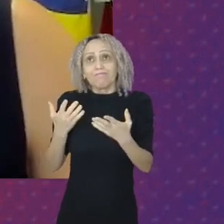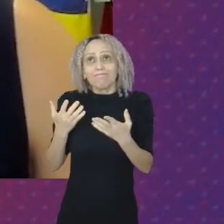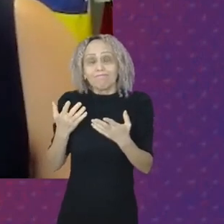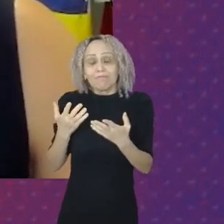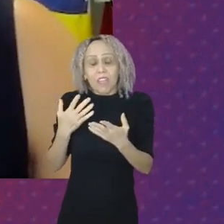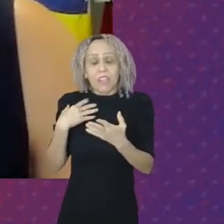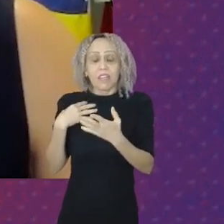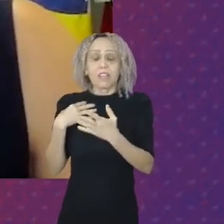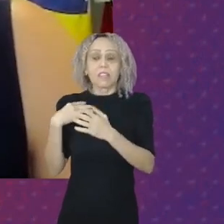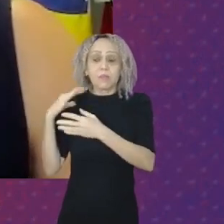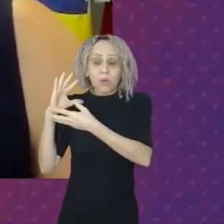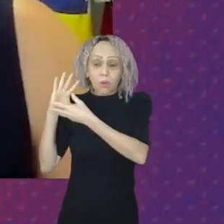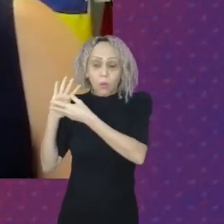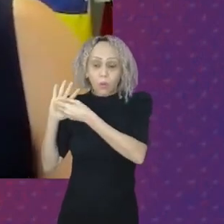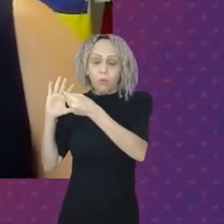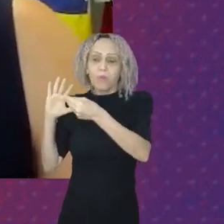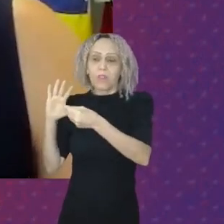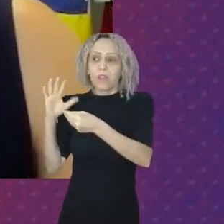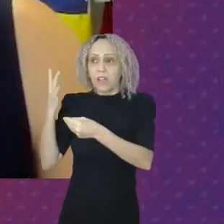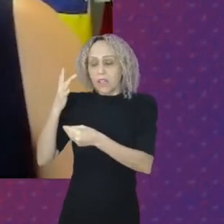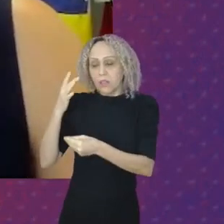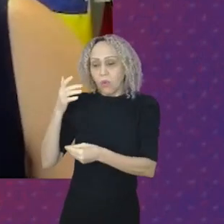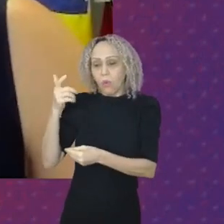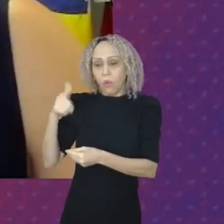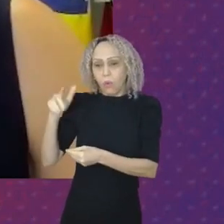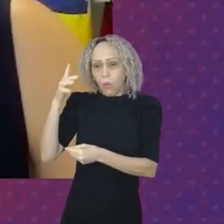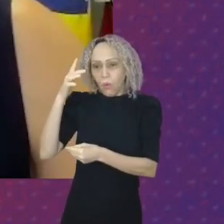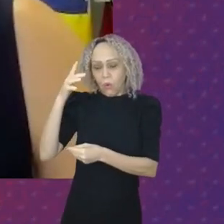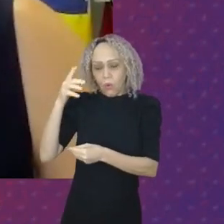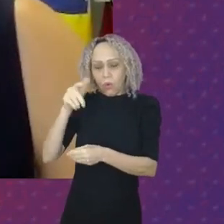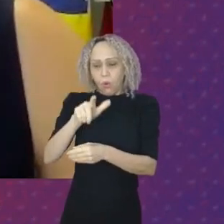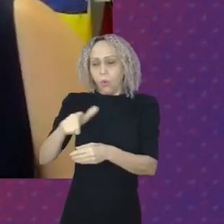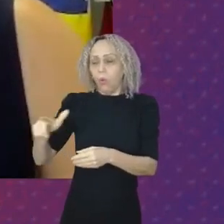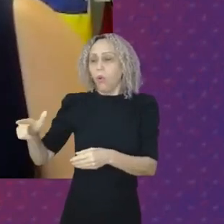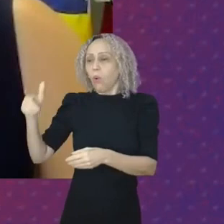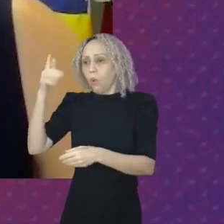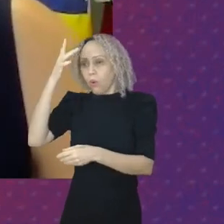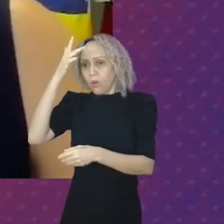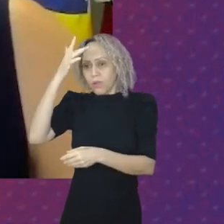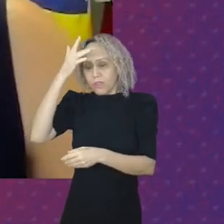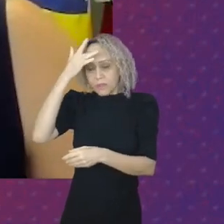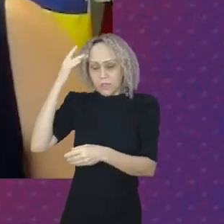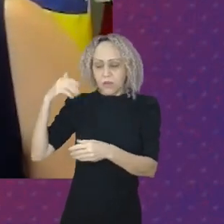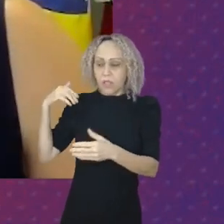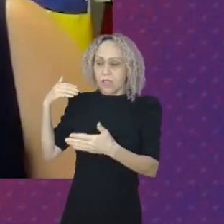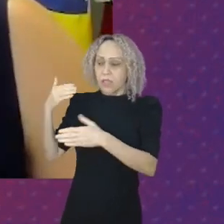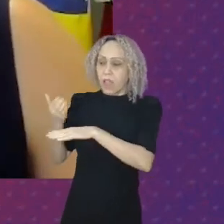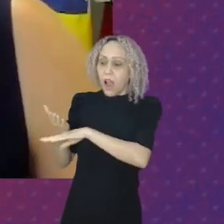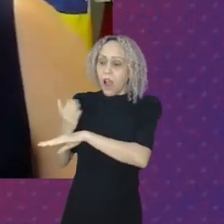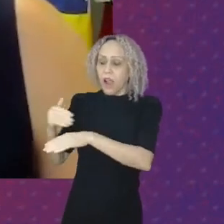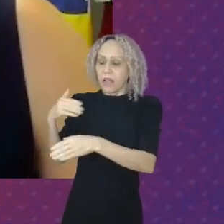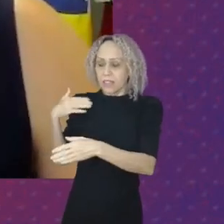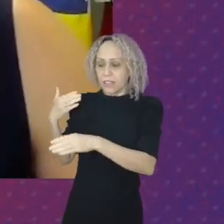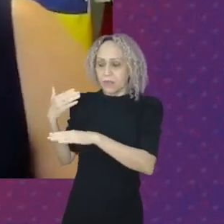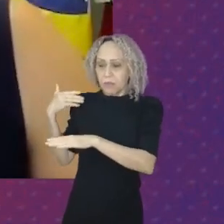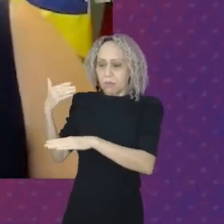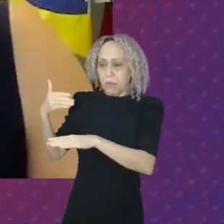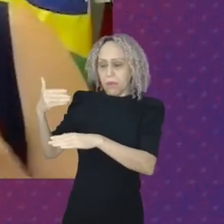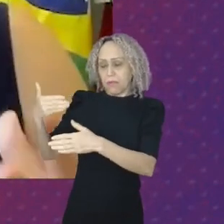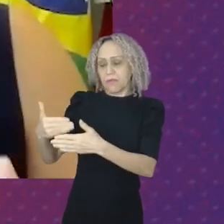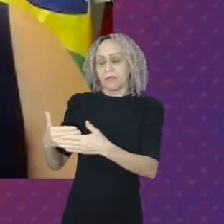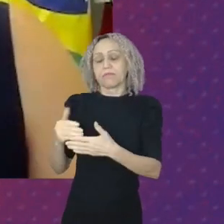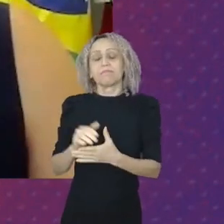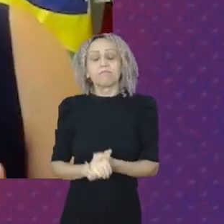pudesse alcançar. E tendo, né, sido eleita em 2020, que foi um ano